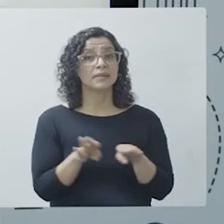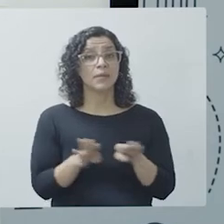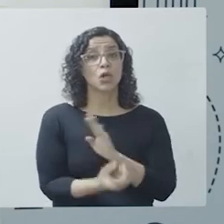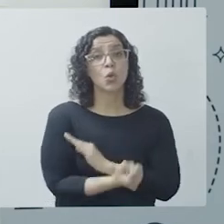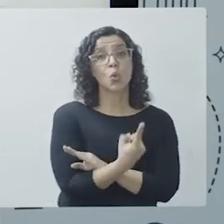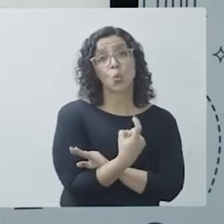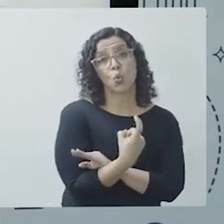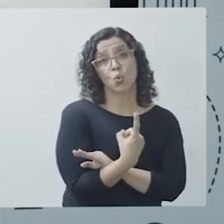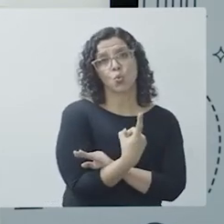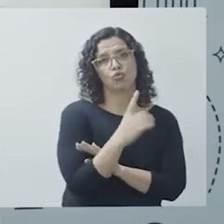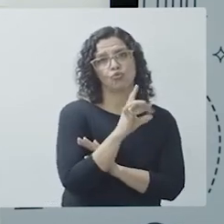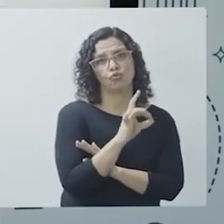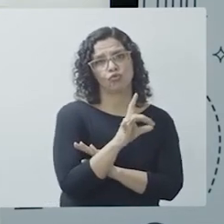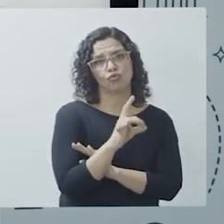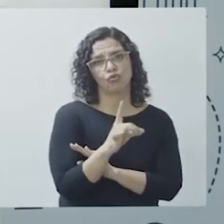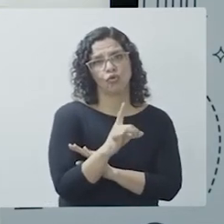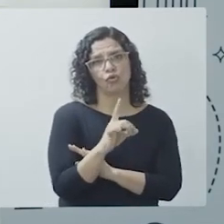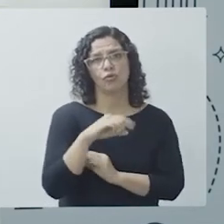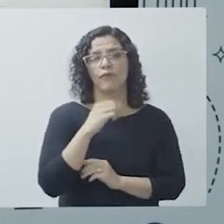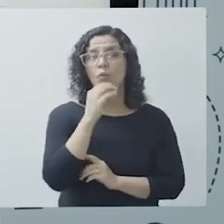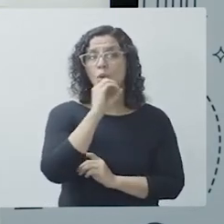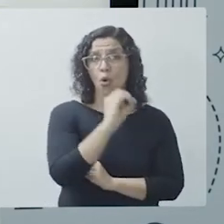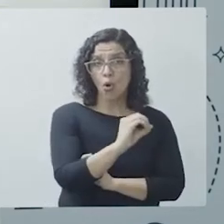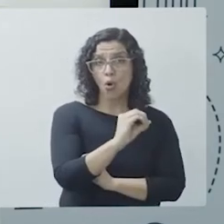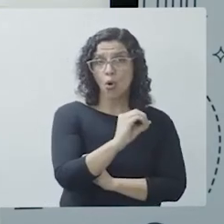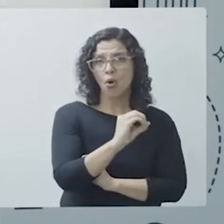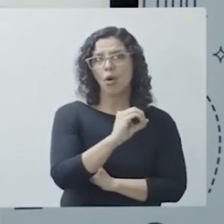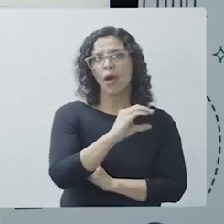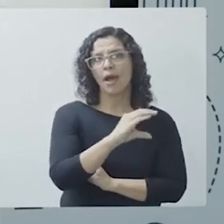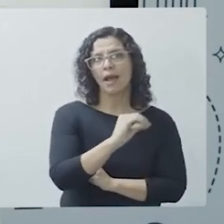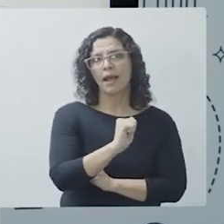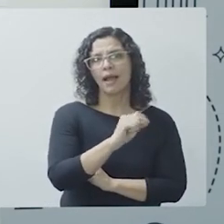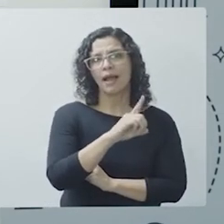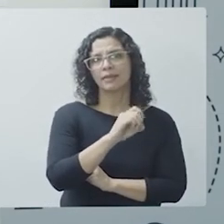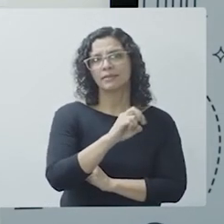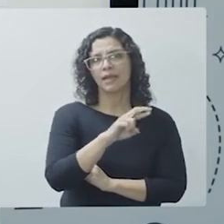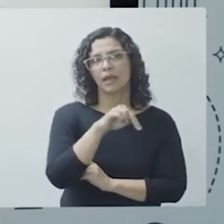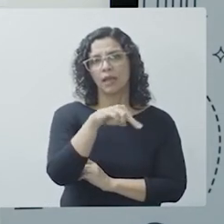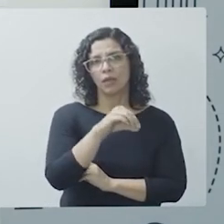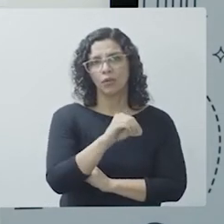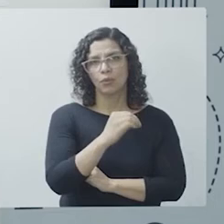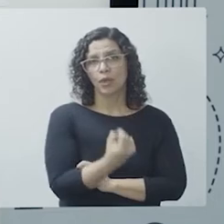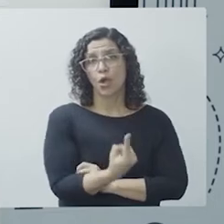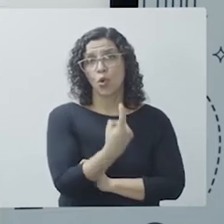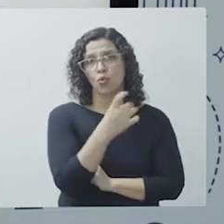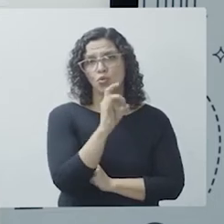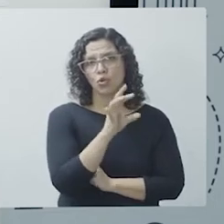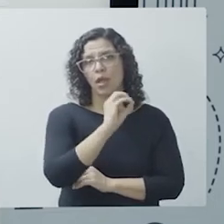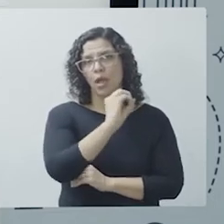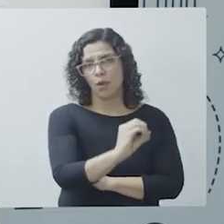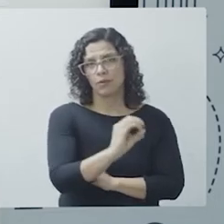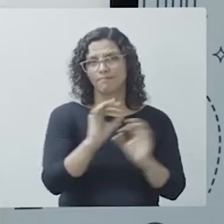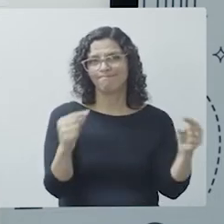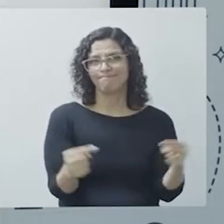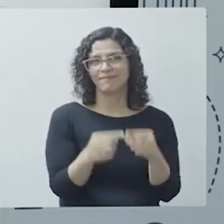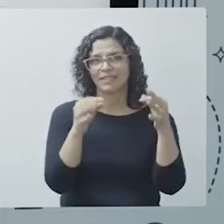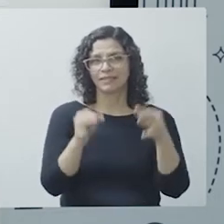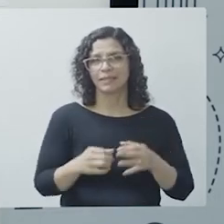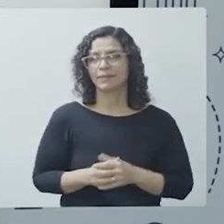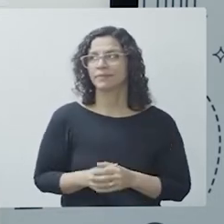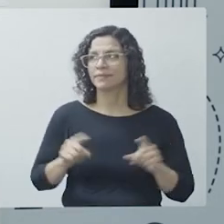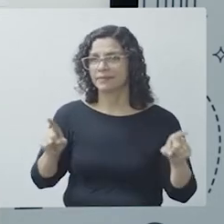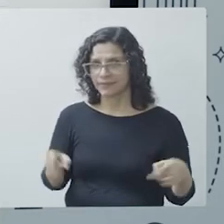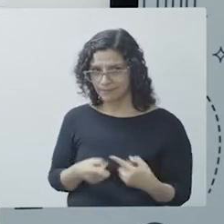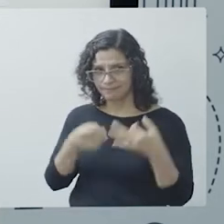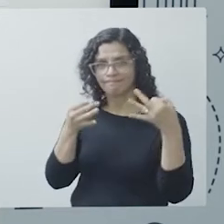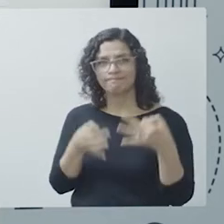temos só um caderno, nós falamos o caderno, certo?